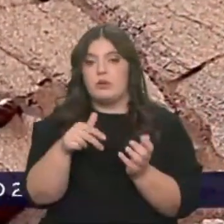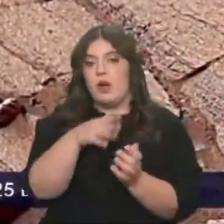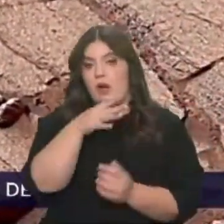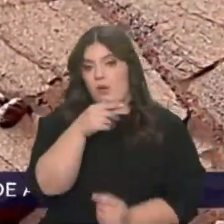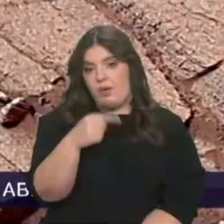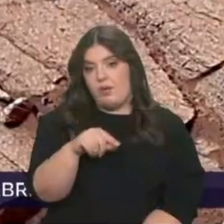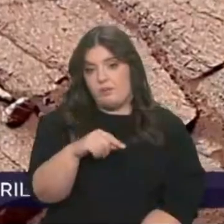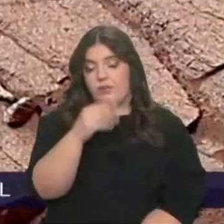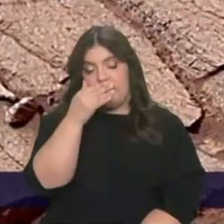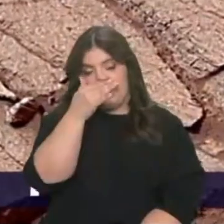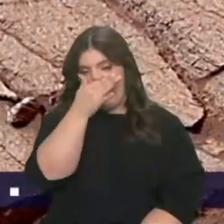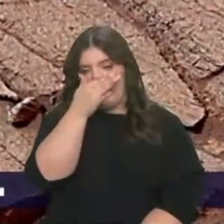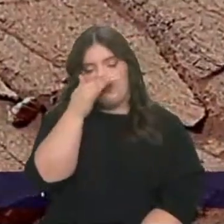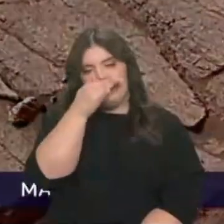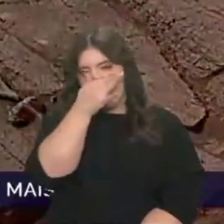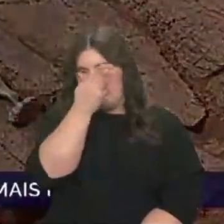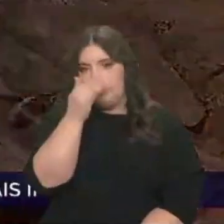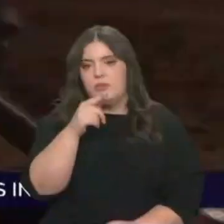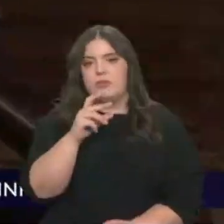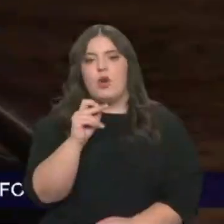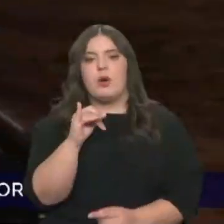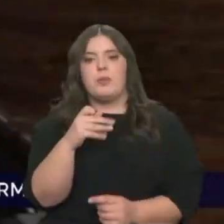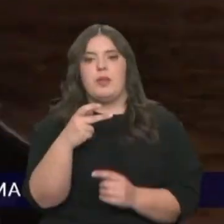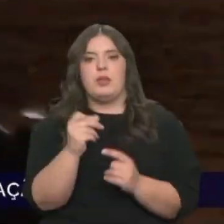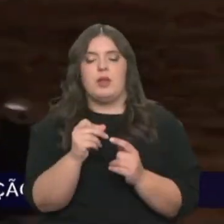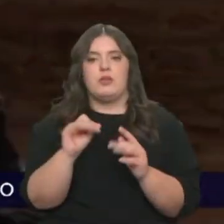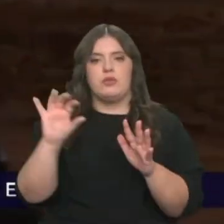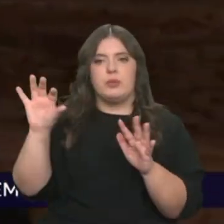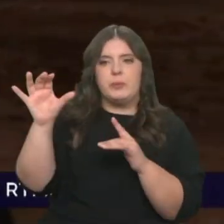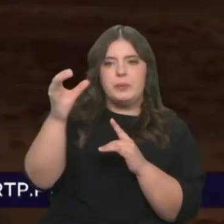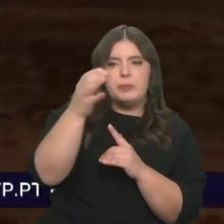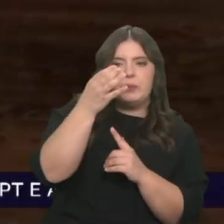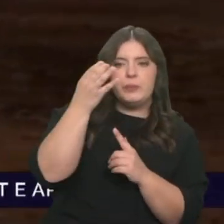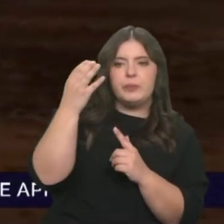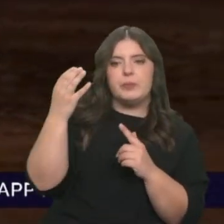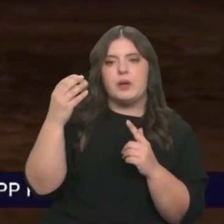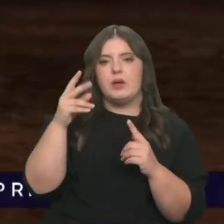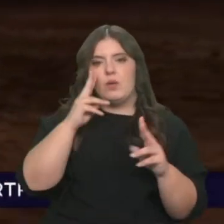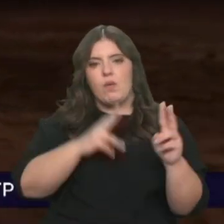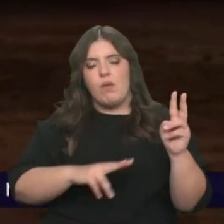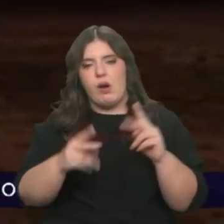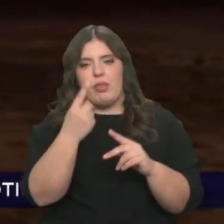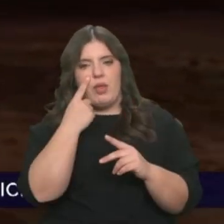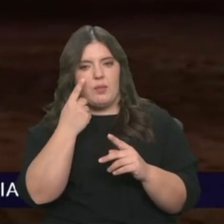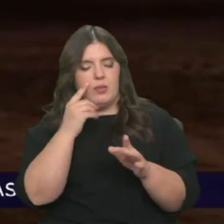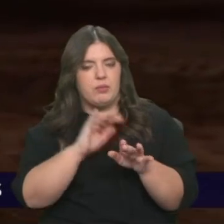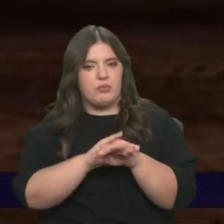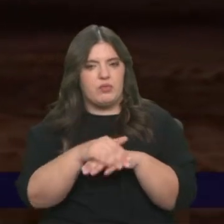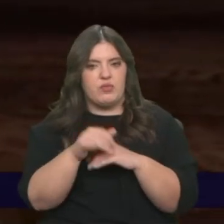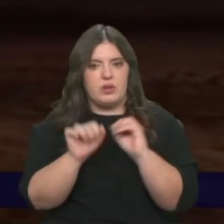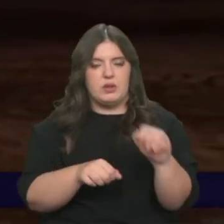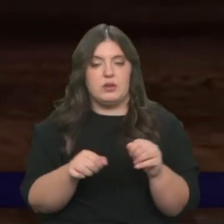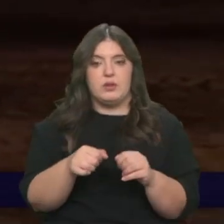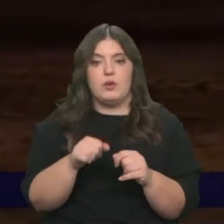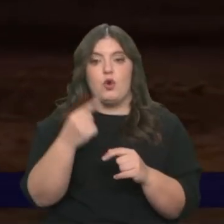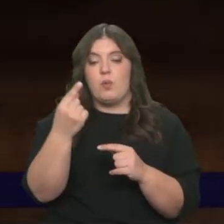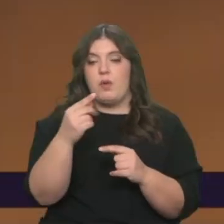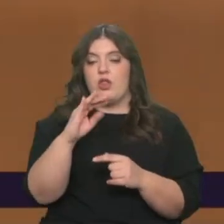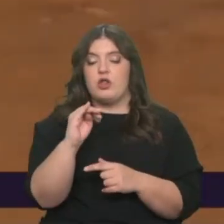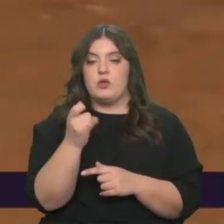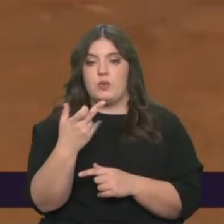água. E temos também uma série de órbitas, uma série de naves espaciais a girar à volta de Marte, que estão a olhar atentamente para a superfície de Marte, e uma destas